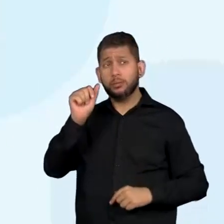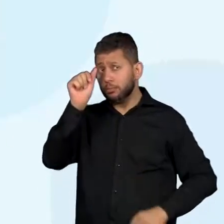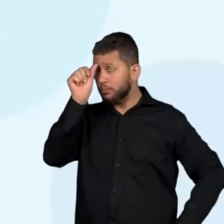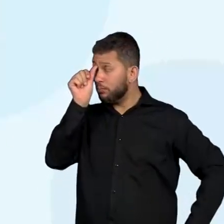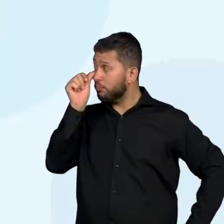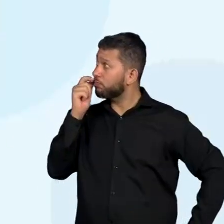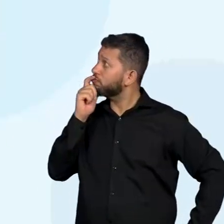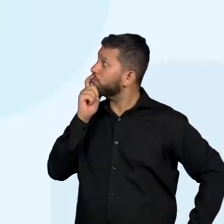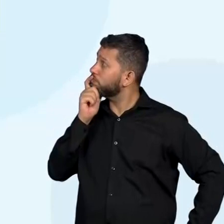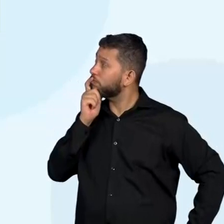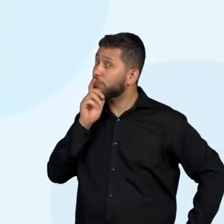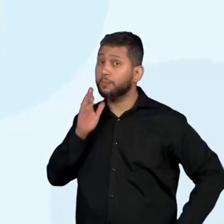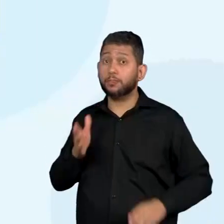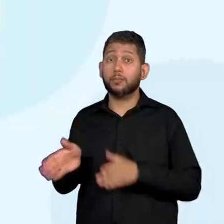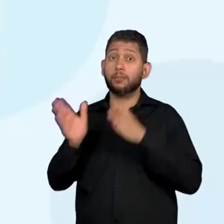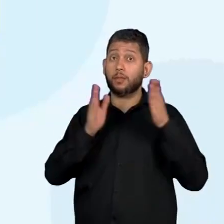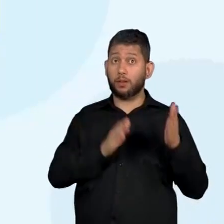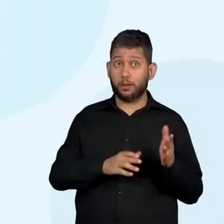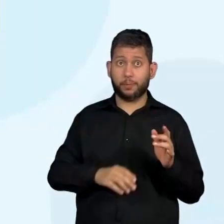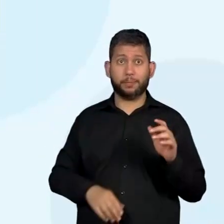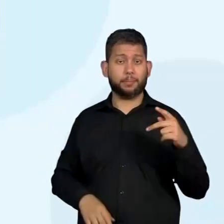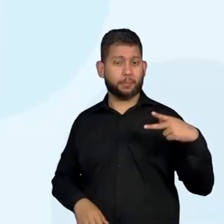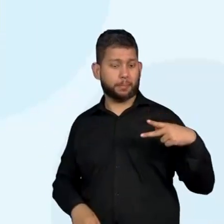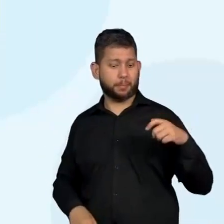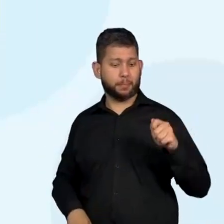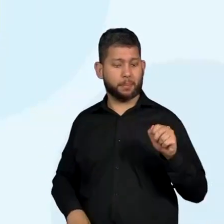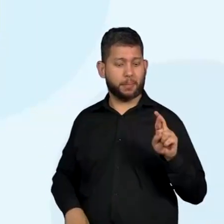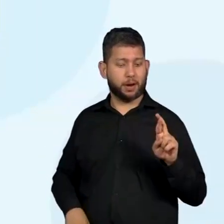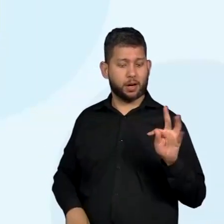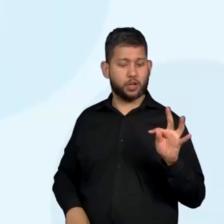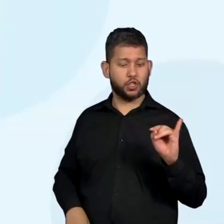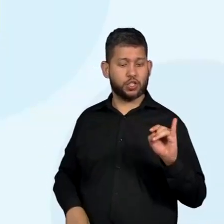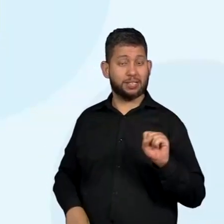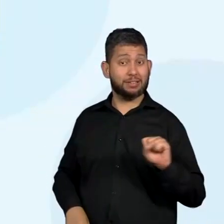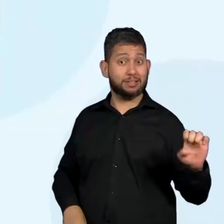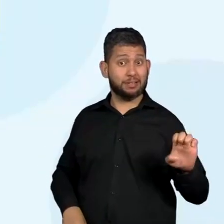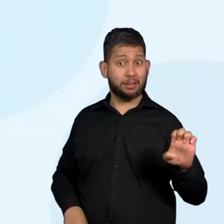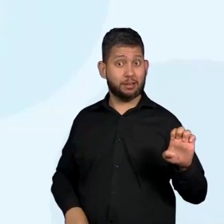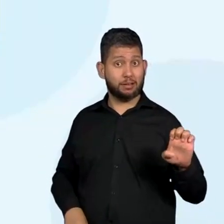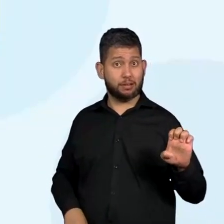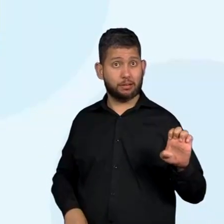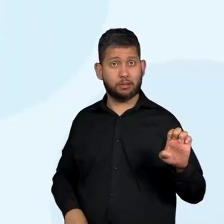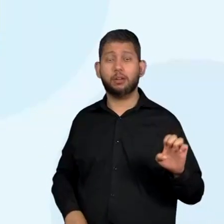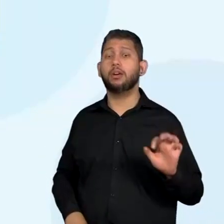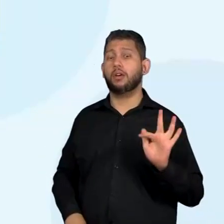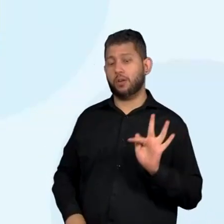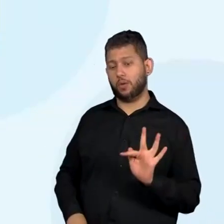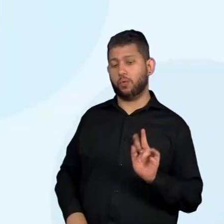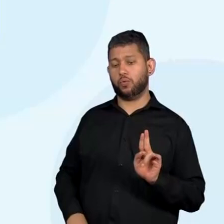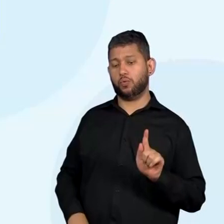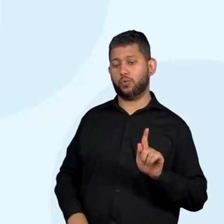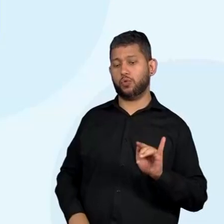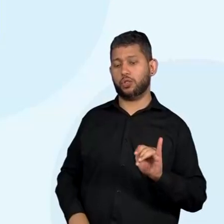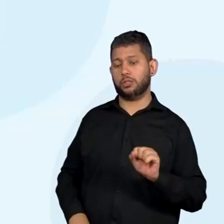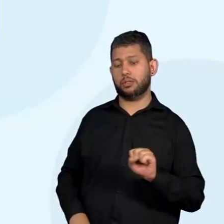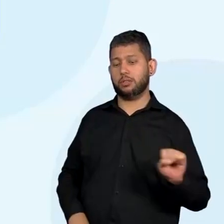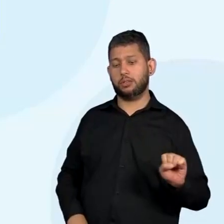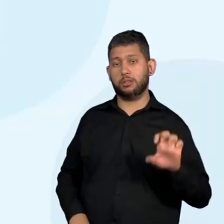gente vai pensar. E aqui eu tenho, na segunda, com 2 S's, eu tenho partisse e